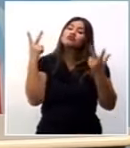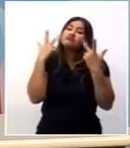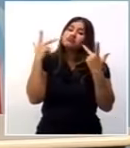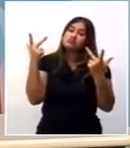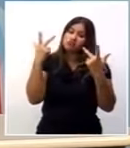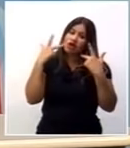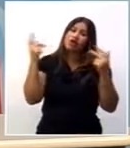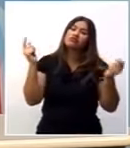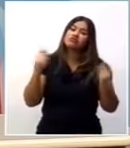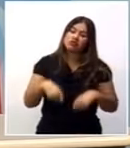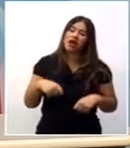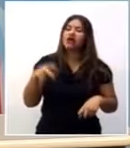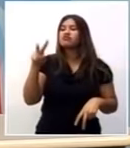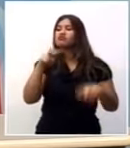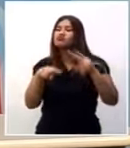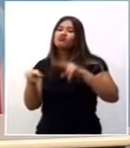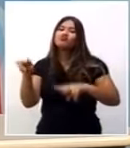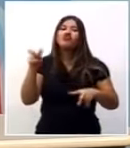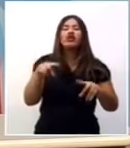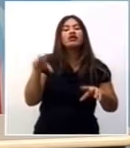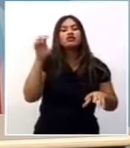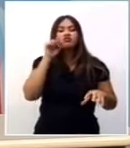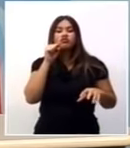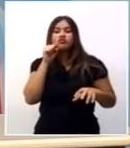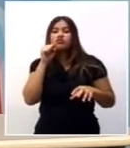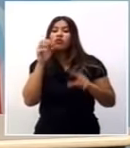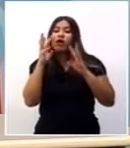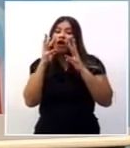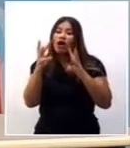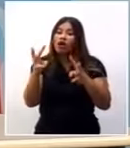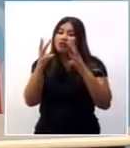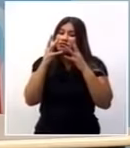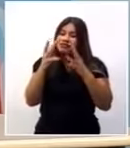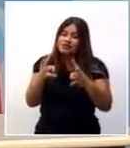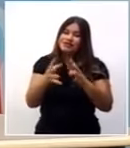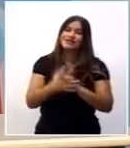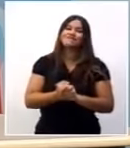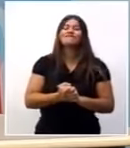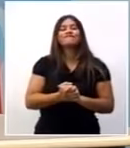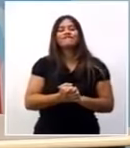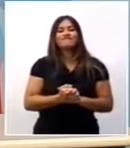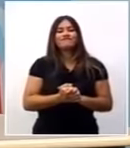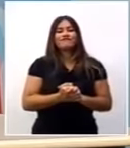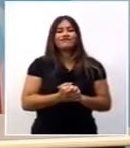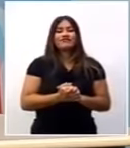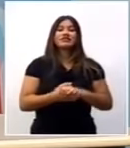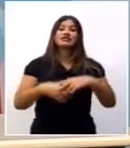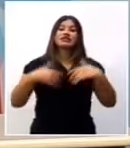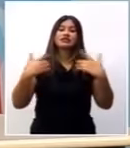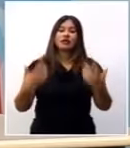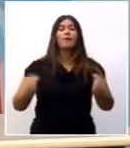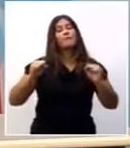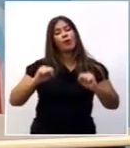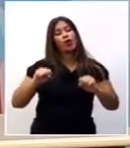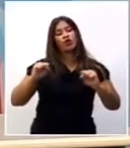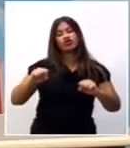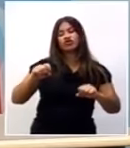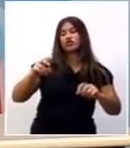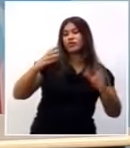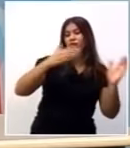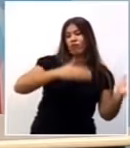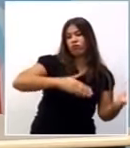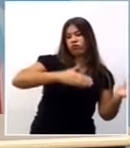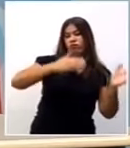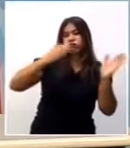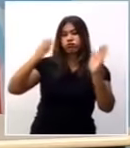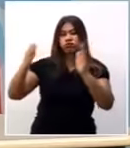repertório do Museu da Pessoa. Ok? Ao escutar esse repertório, com base nele, você poderia fazer indagações também. Como foi construída